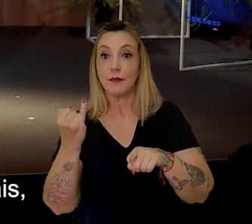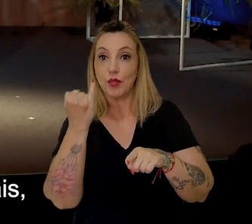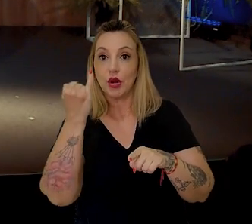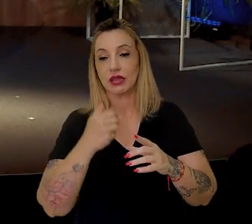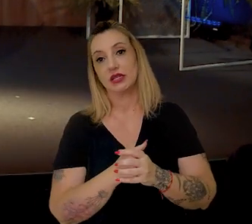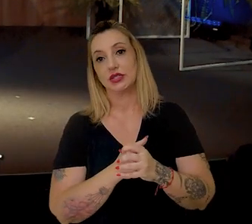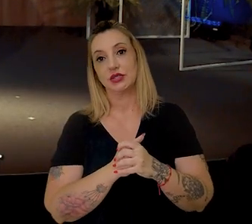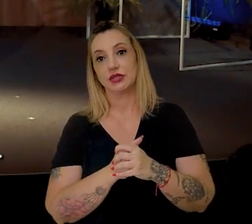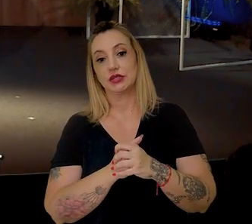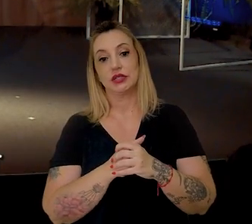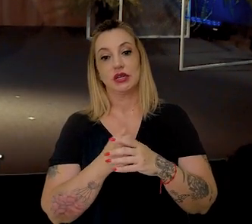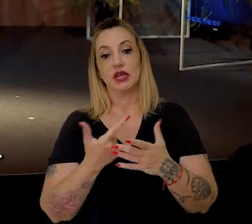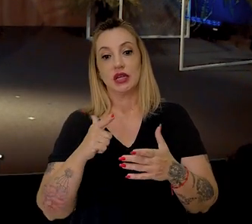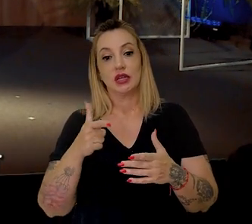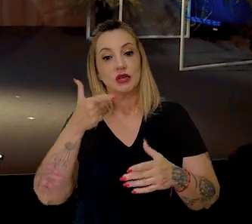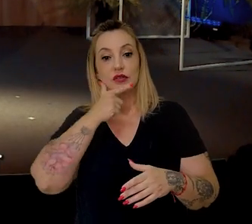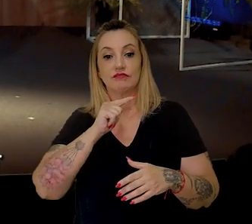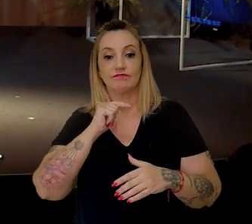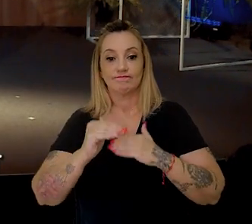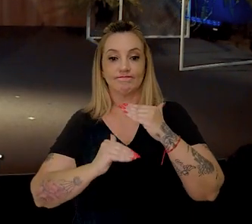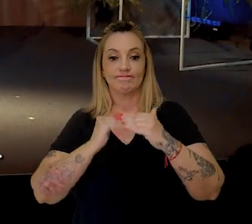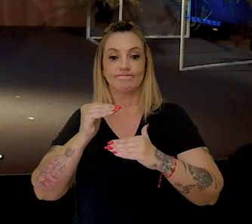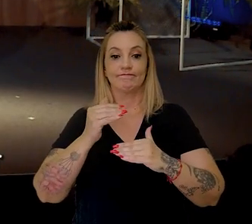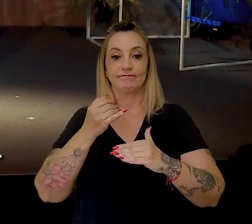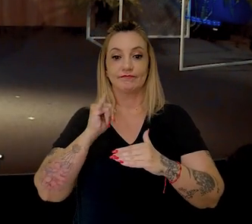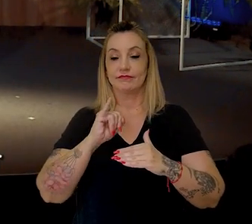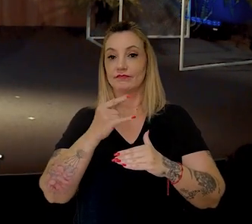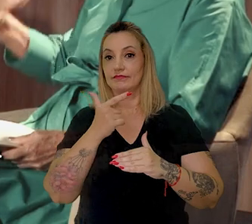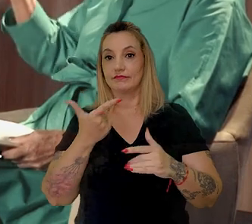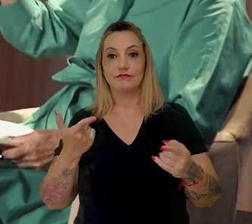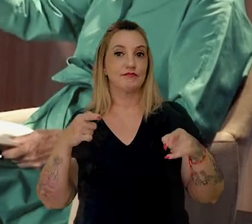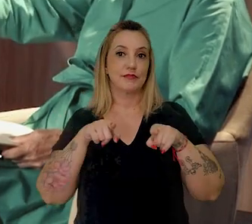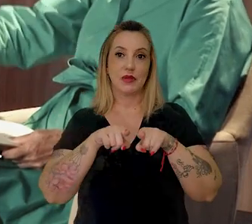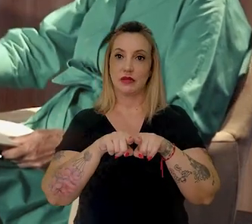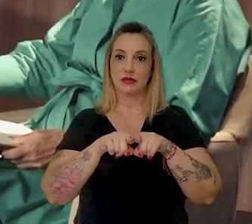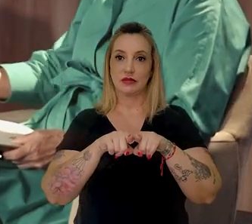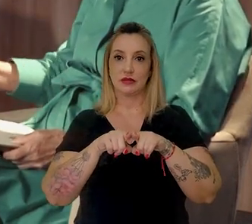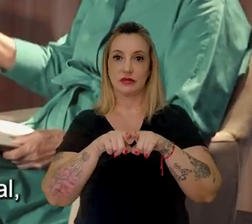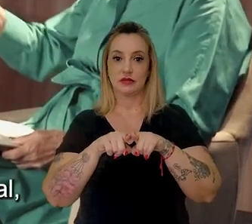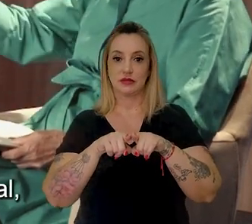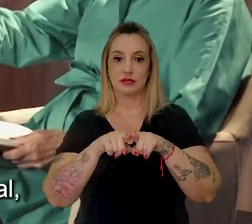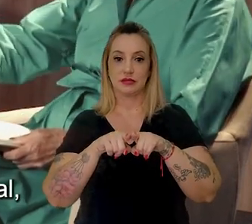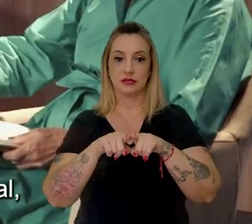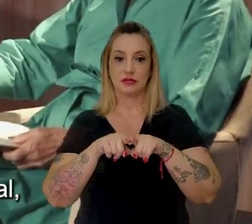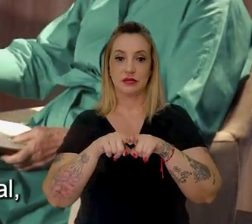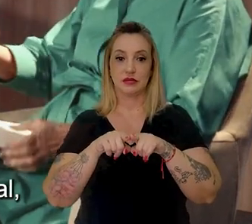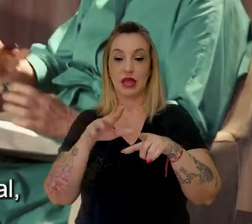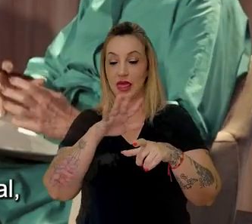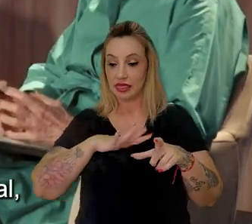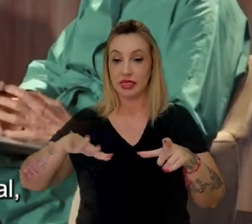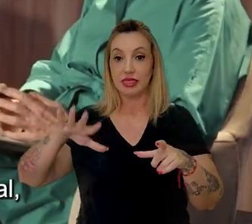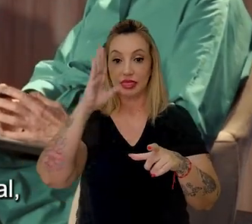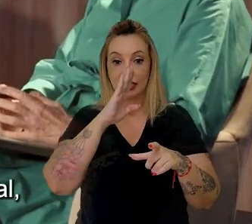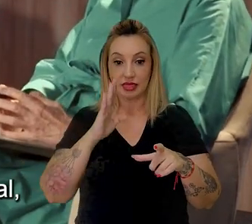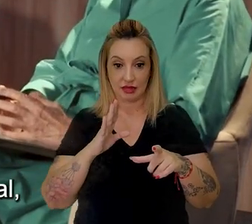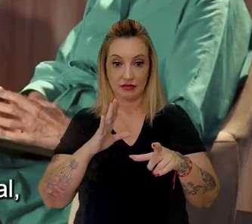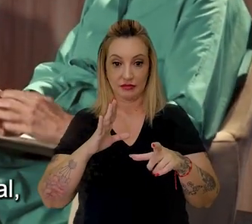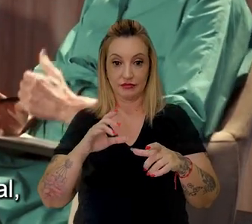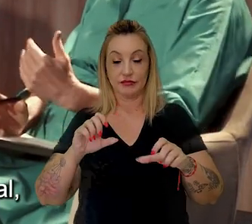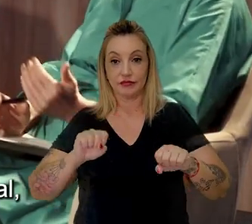fundamentais Elas não iam conseguir sobreviver se não formassem par ias tanto em âmbito nacional para se